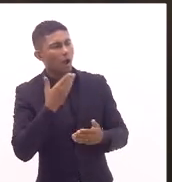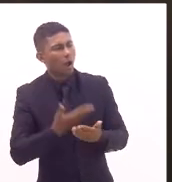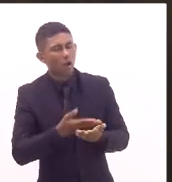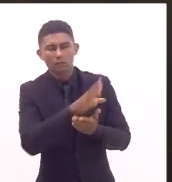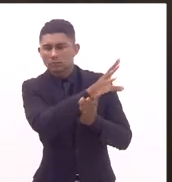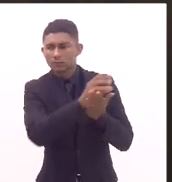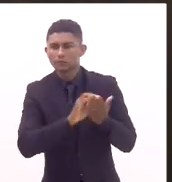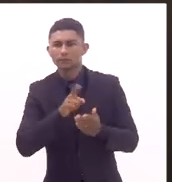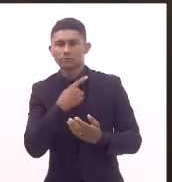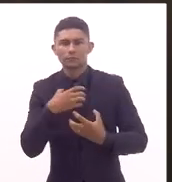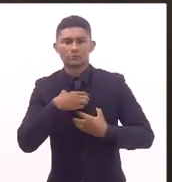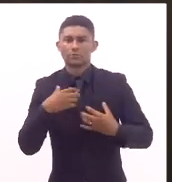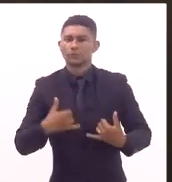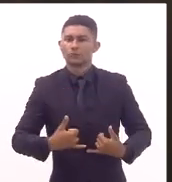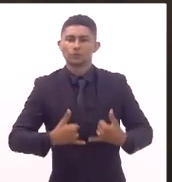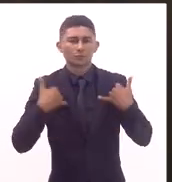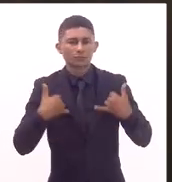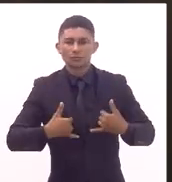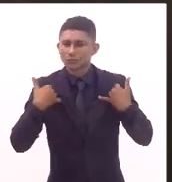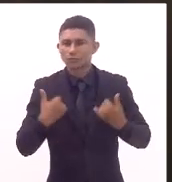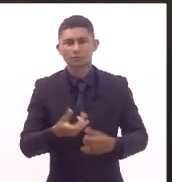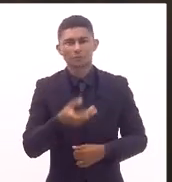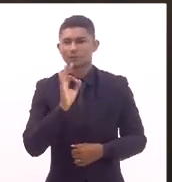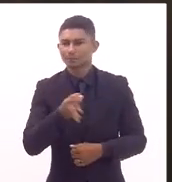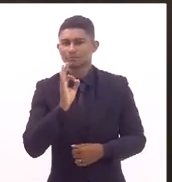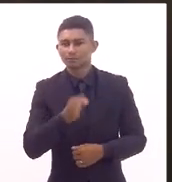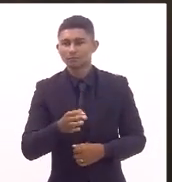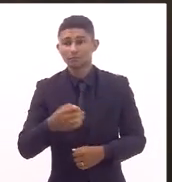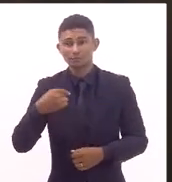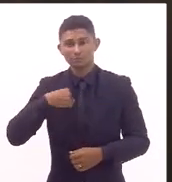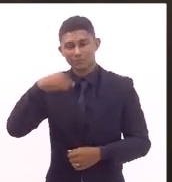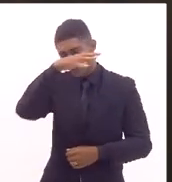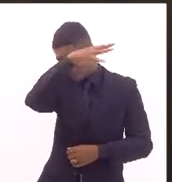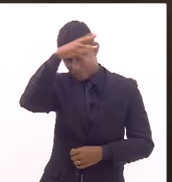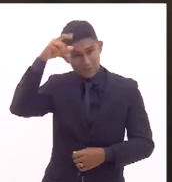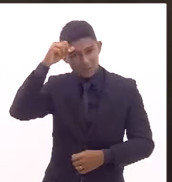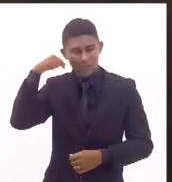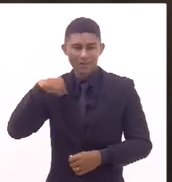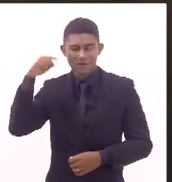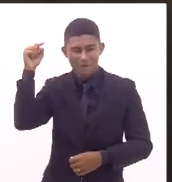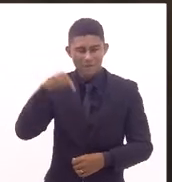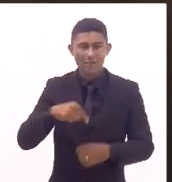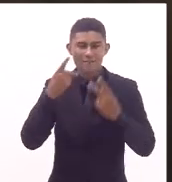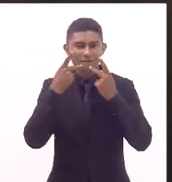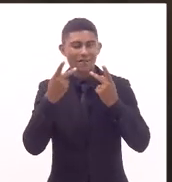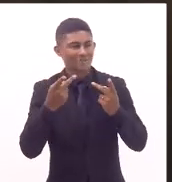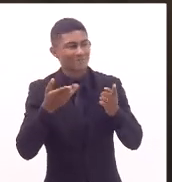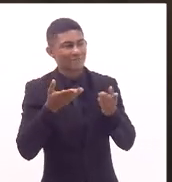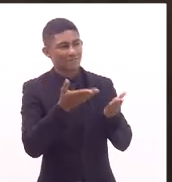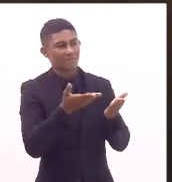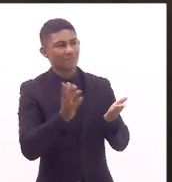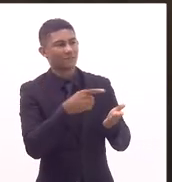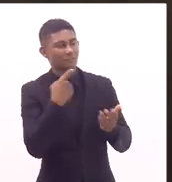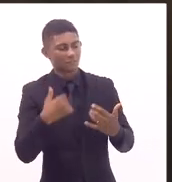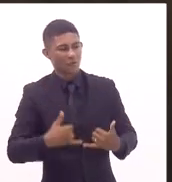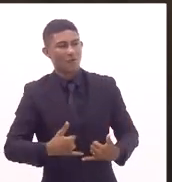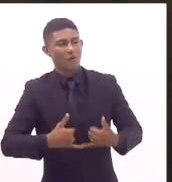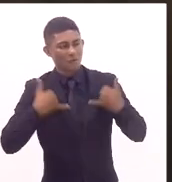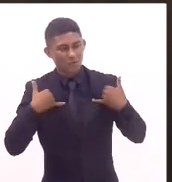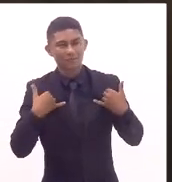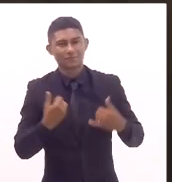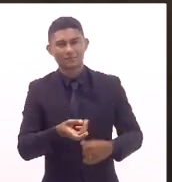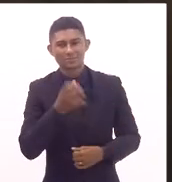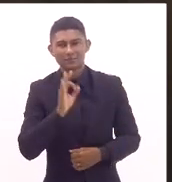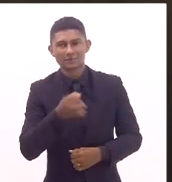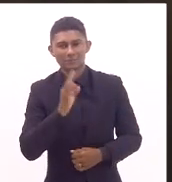nós temos muito orgulho mas muito orgulho mesmo e eu vi lá do Amazonas te dizer isso nós temos muito orgulho de ter